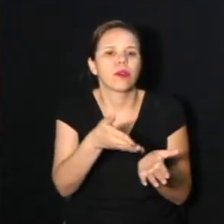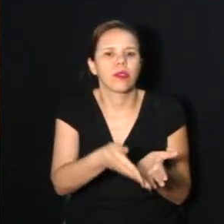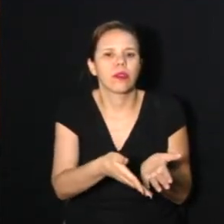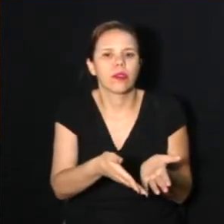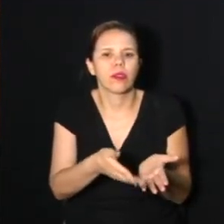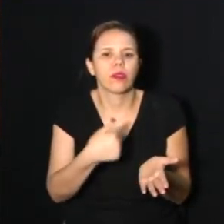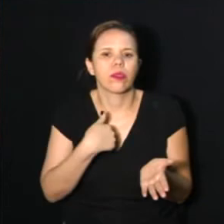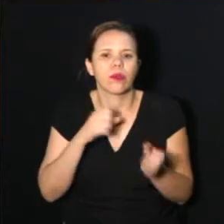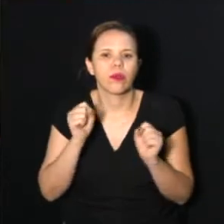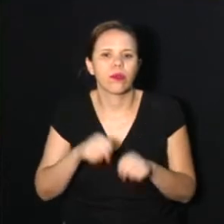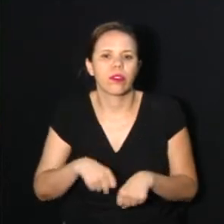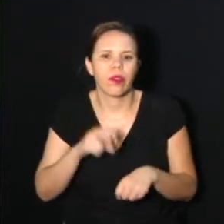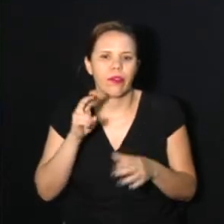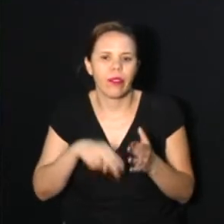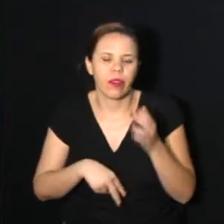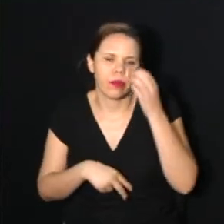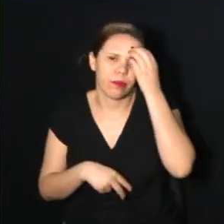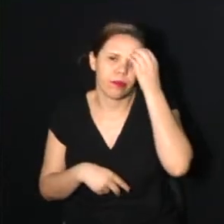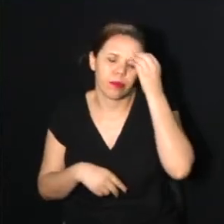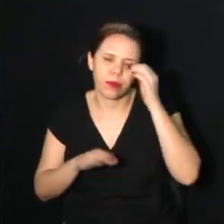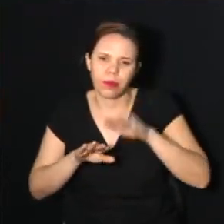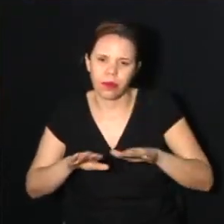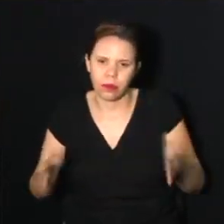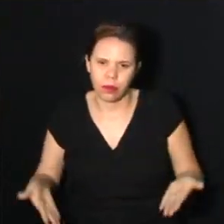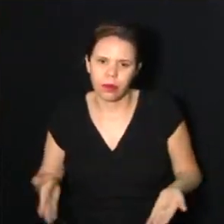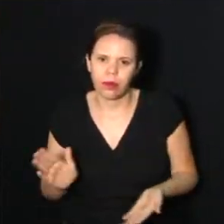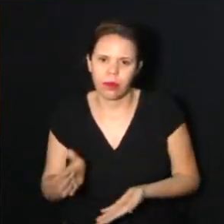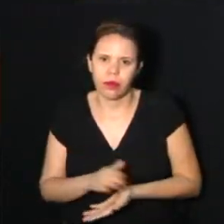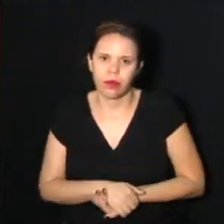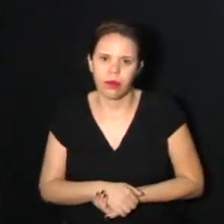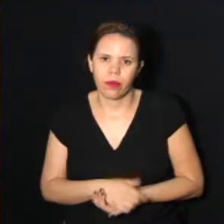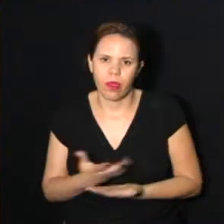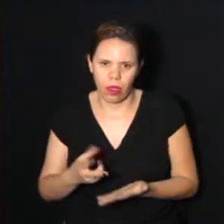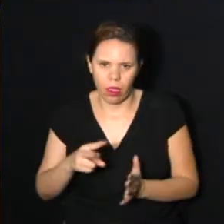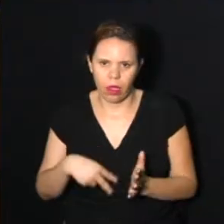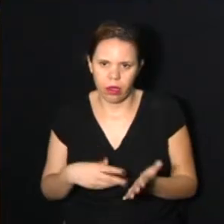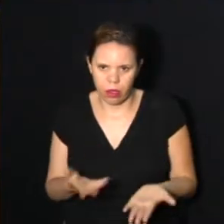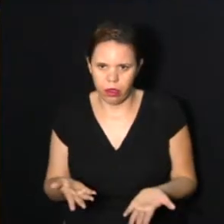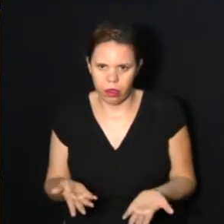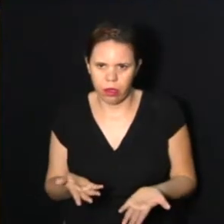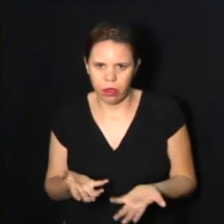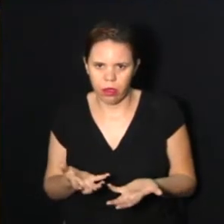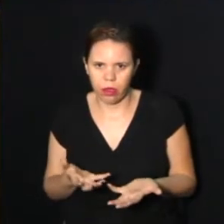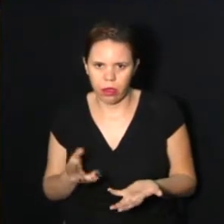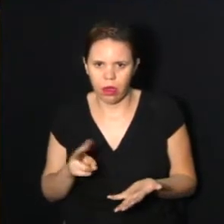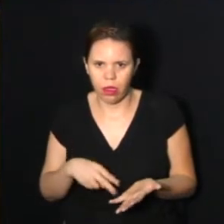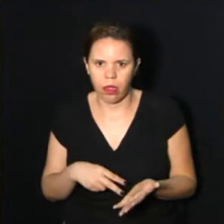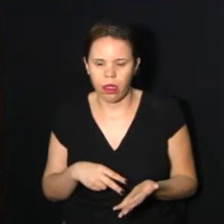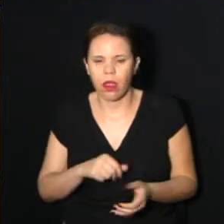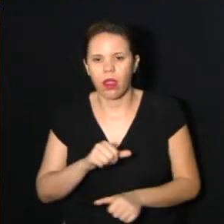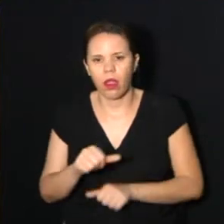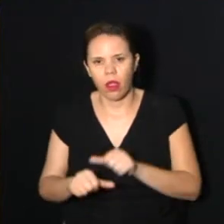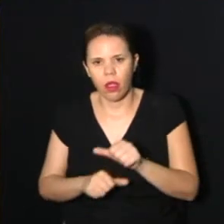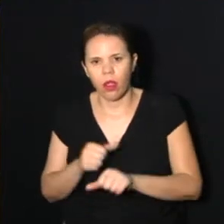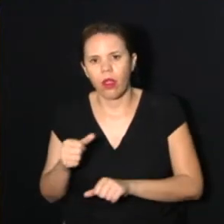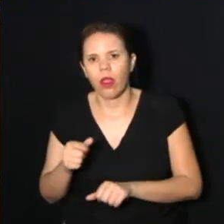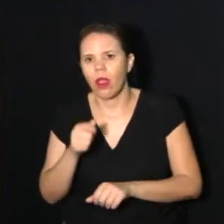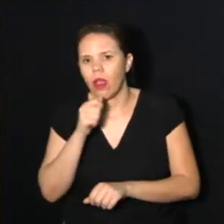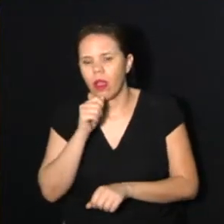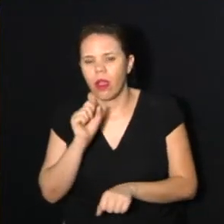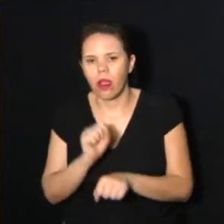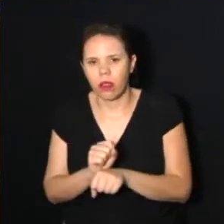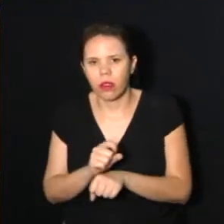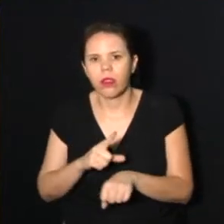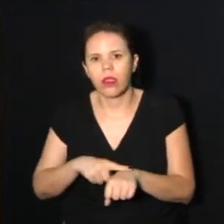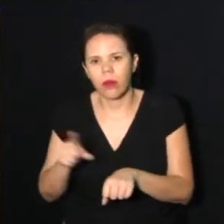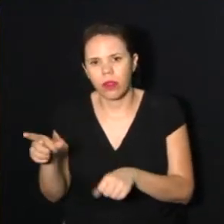eu puder. Está na mesa já. Está na mesa. O senhor quer dar uma lida? Então eu inverto a pauta, deferido. Eu inverto a pauta, o senhor tem o